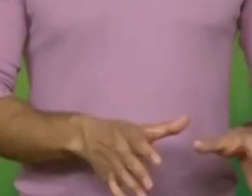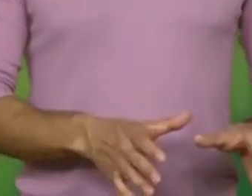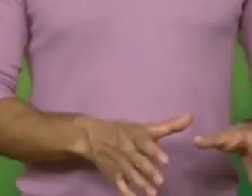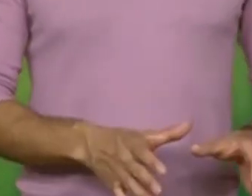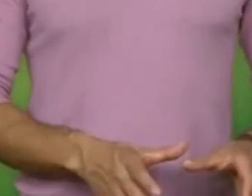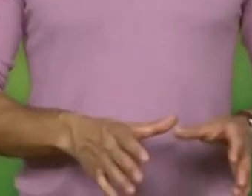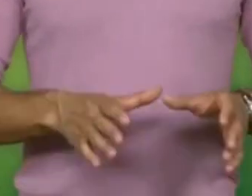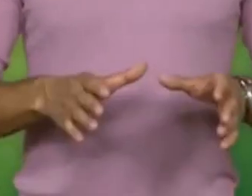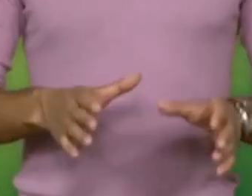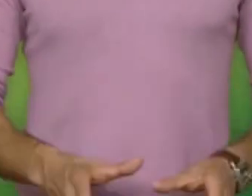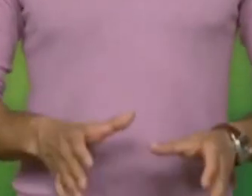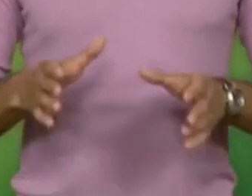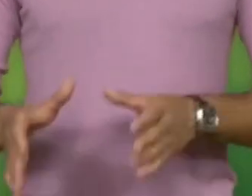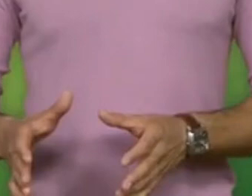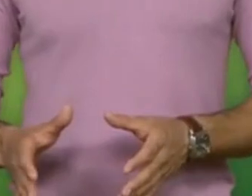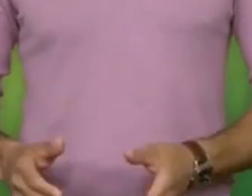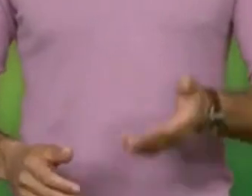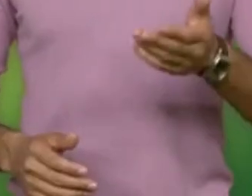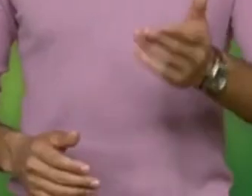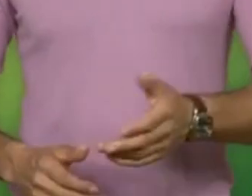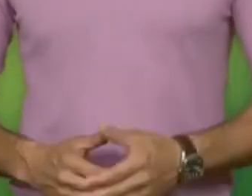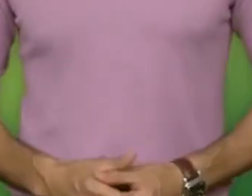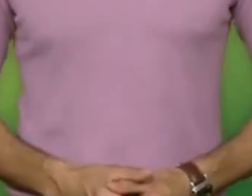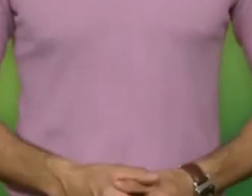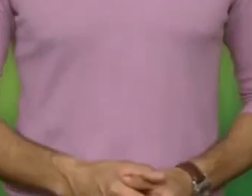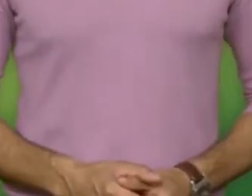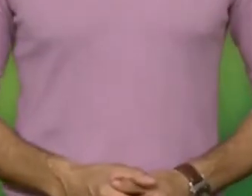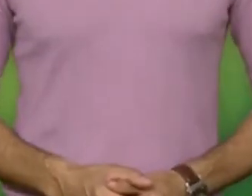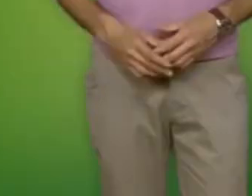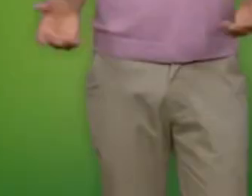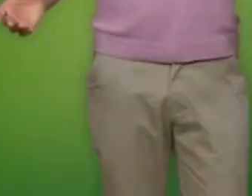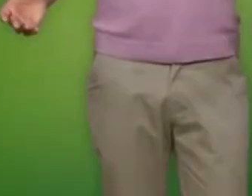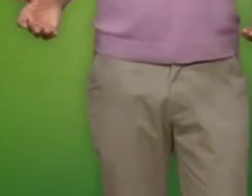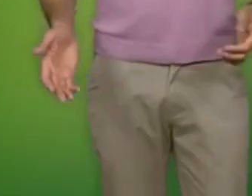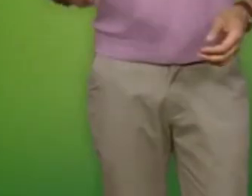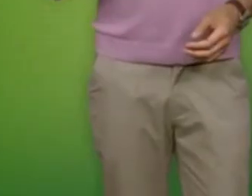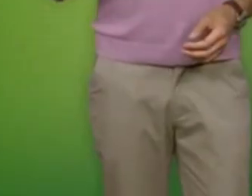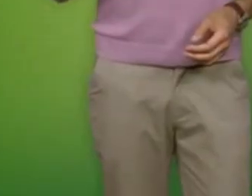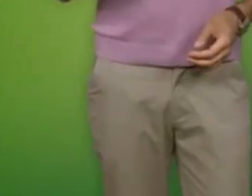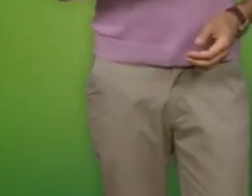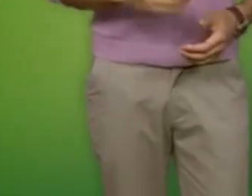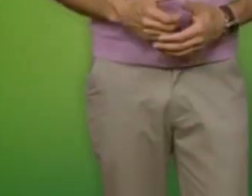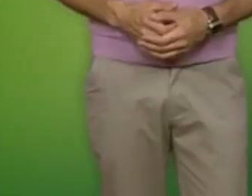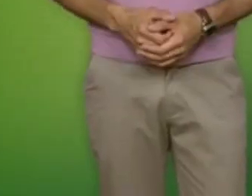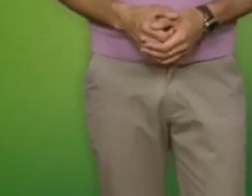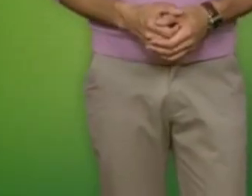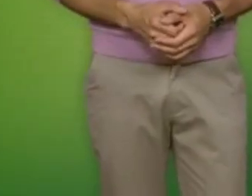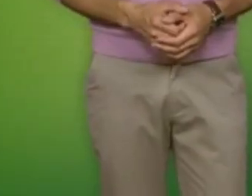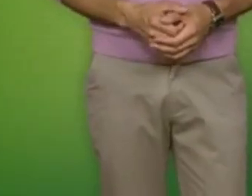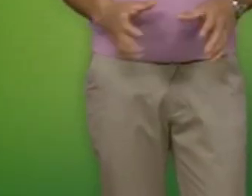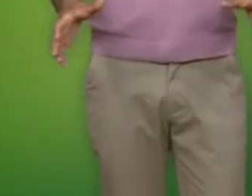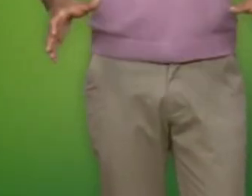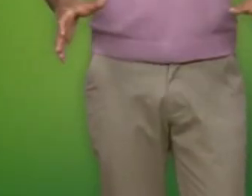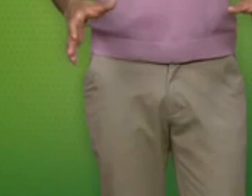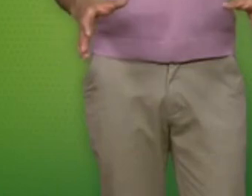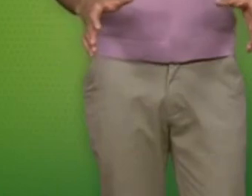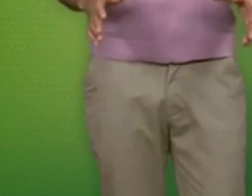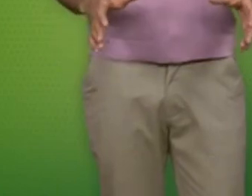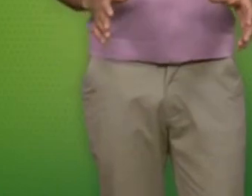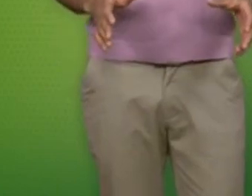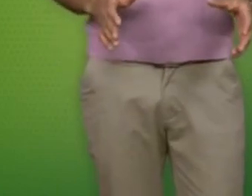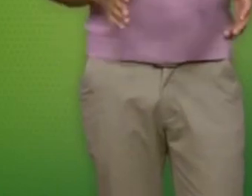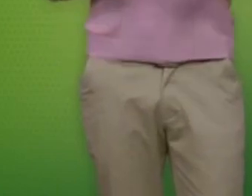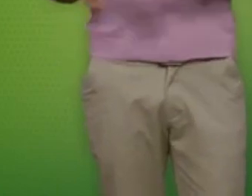para a recuperação e manejo sustentável de áreas degradadas. Por isso, se aprofunde mais no assunto. Assim,